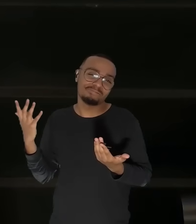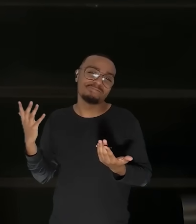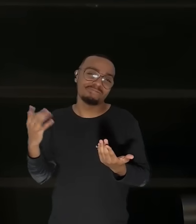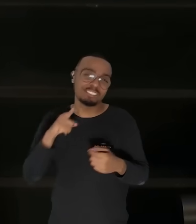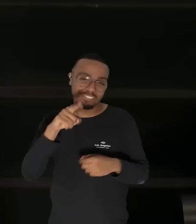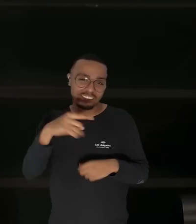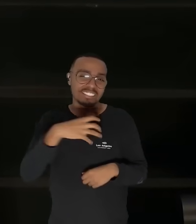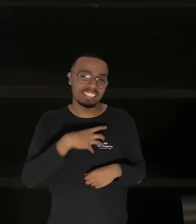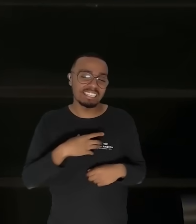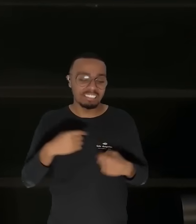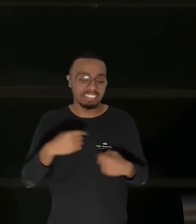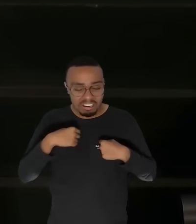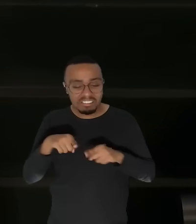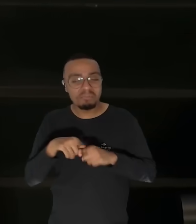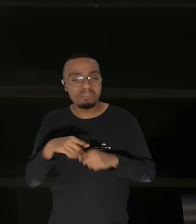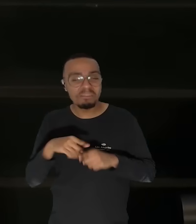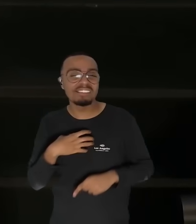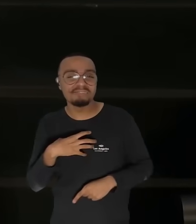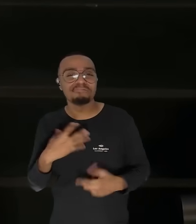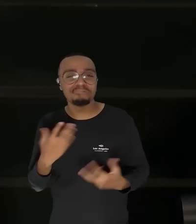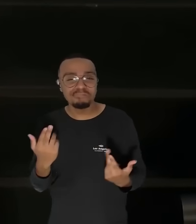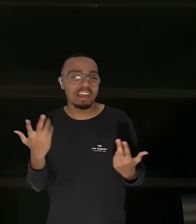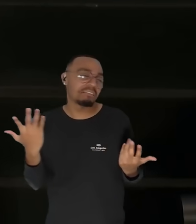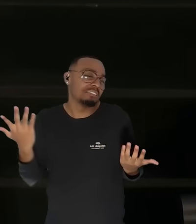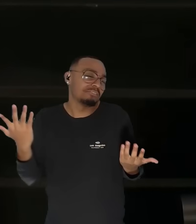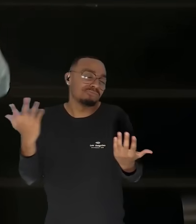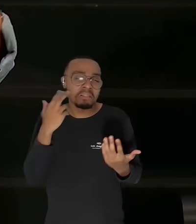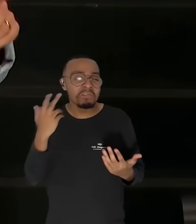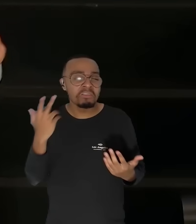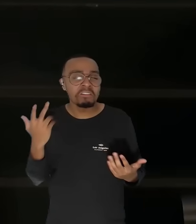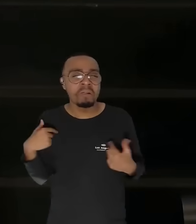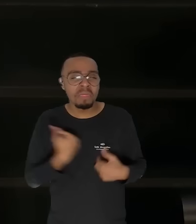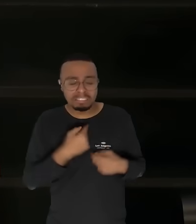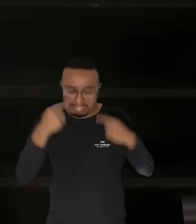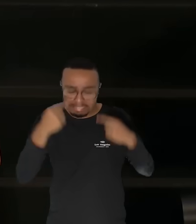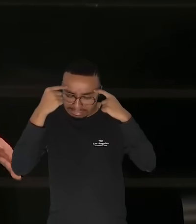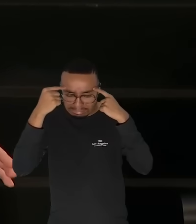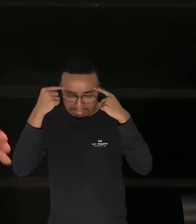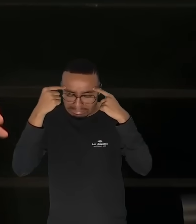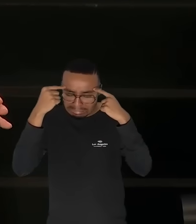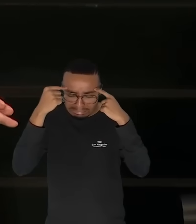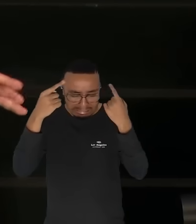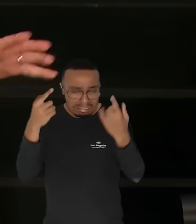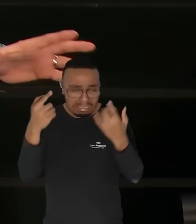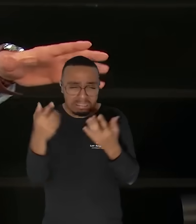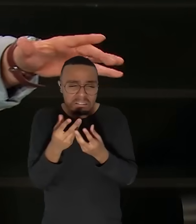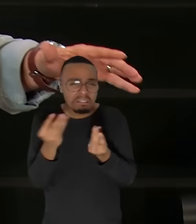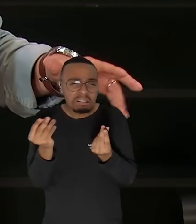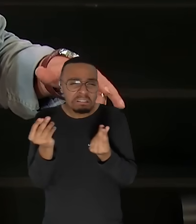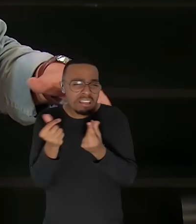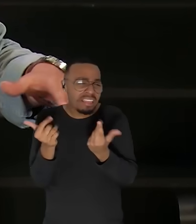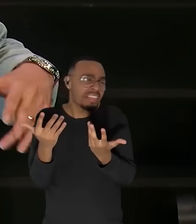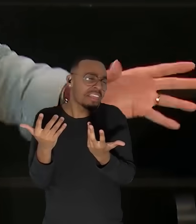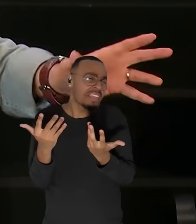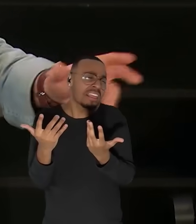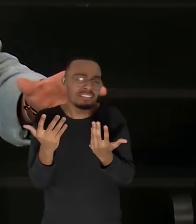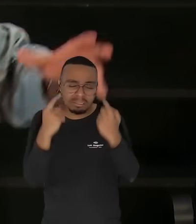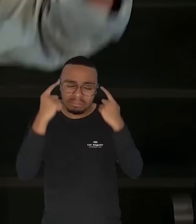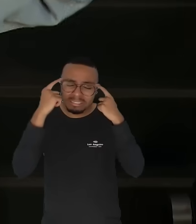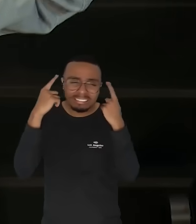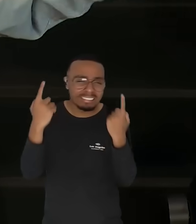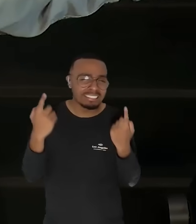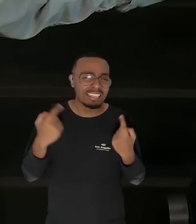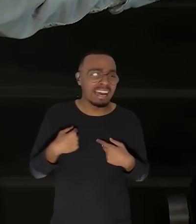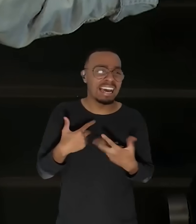angústia. E aí a cabeça de uma pessoa comum, de uma pessoa que conhece a Deus pela superfície, vai dizer, mas que bobagem